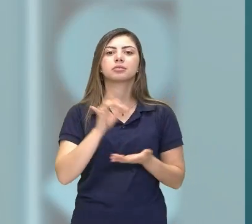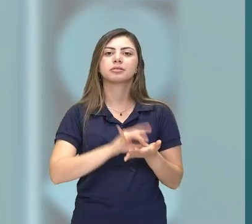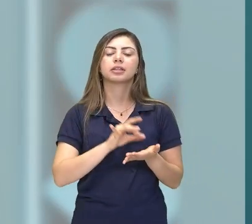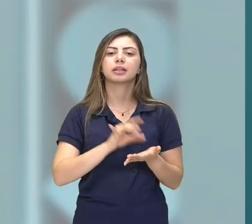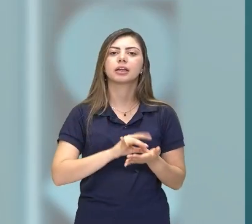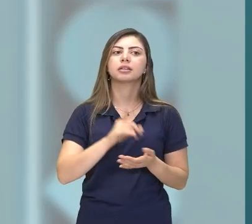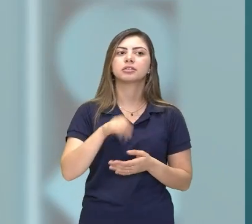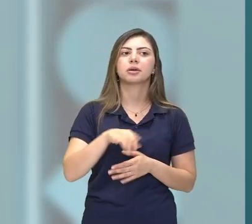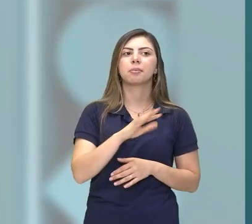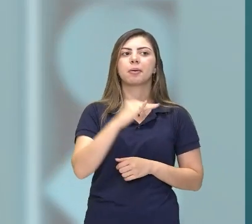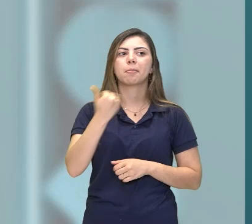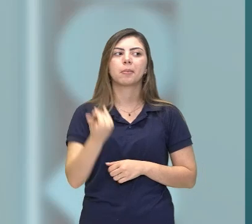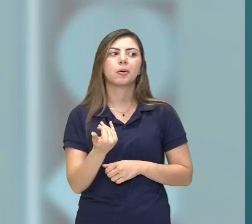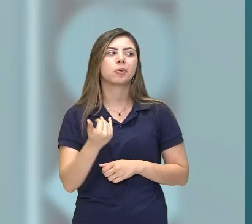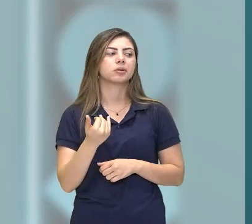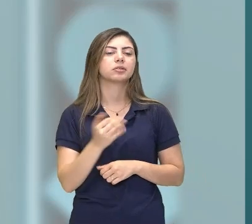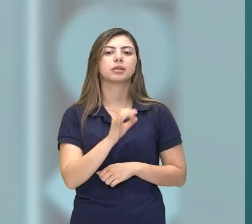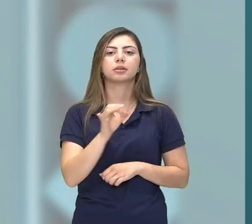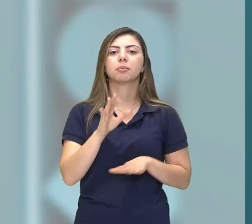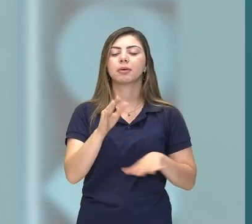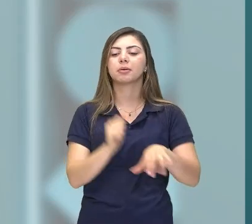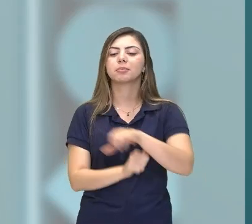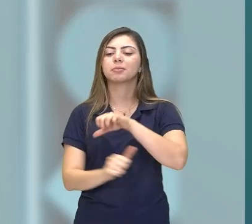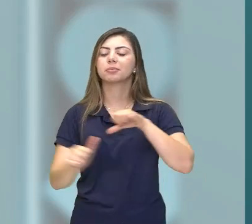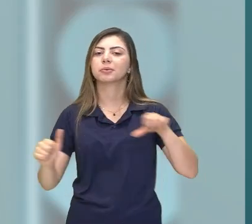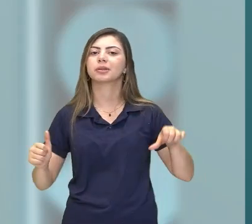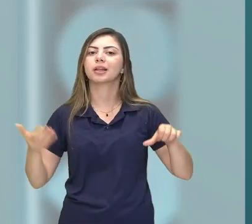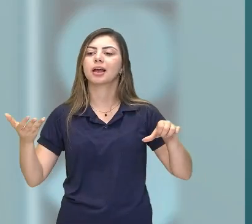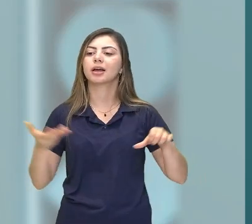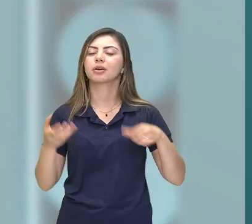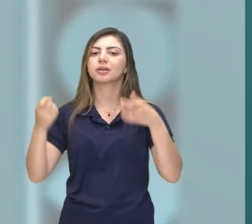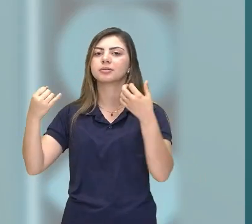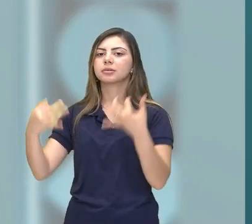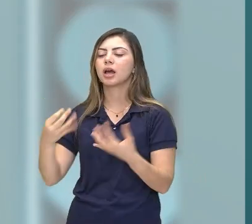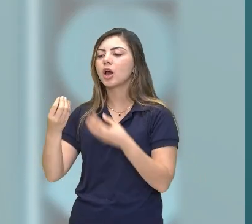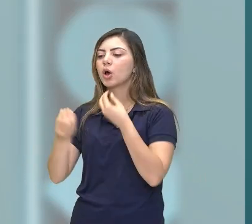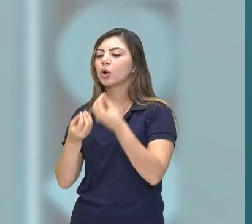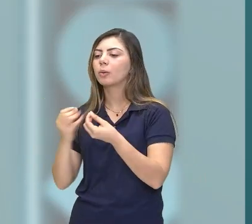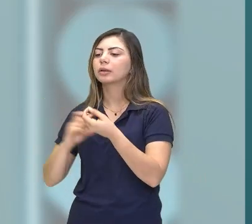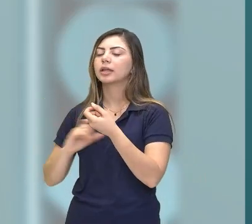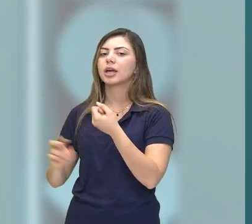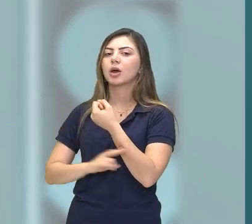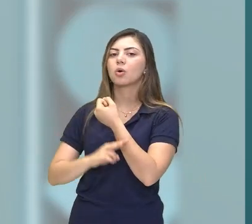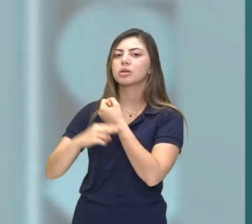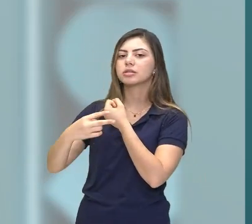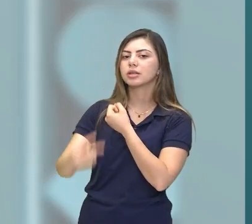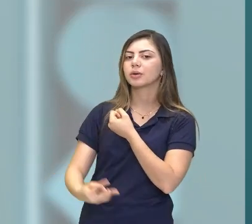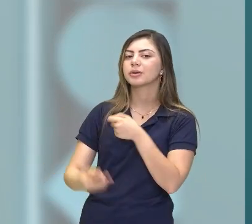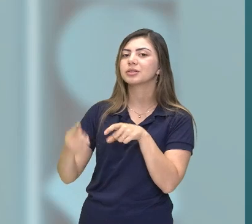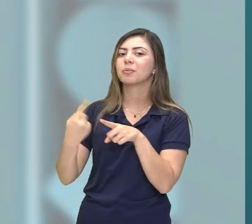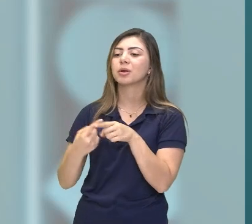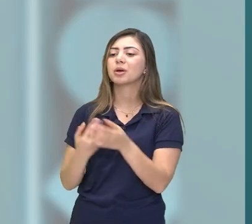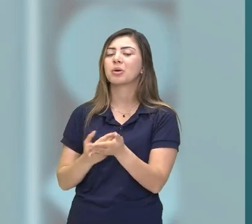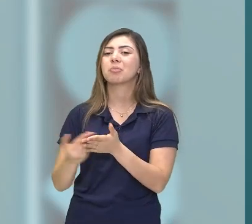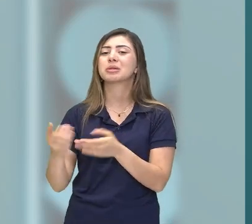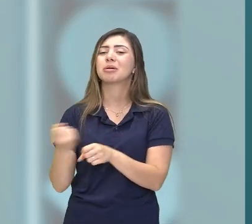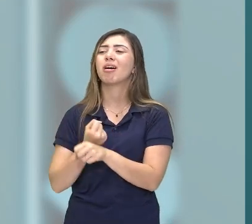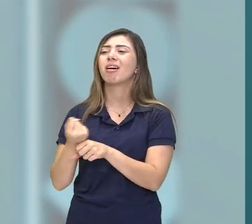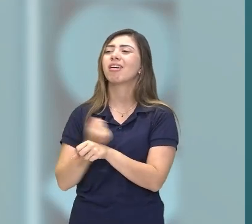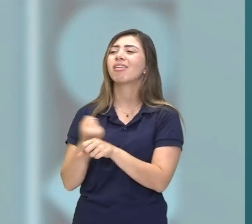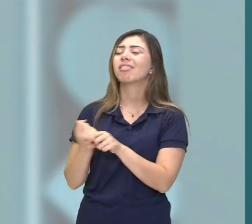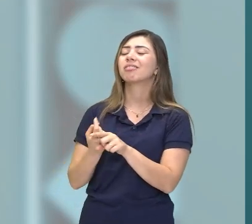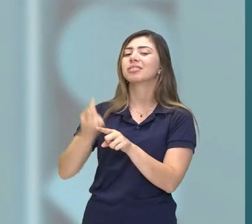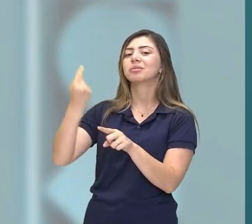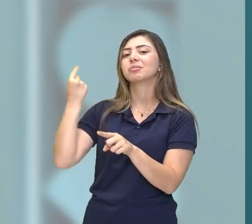tragédia. Aqui é para mostrar como tudo isso tem afetado, como esses muitos anos afetam essas populações que